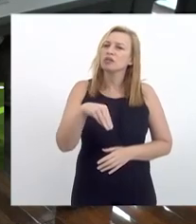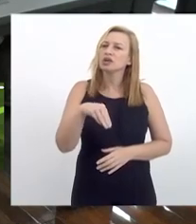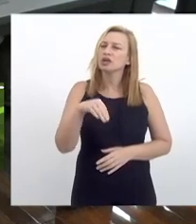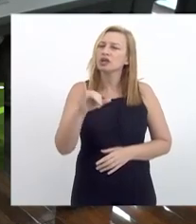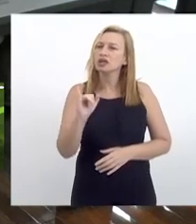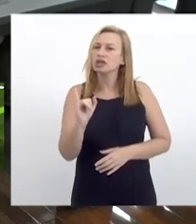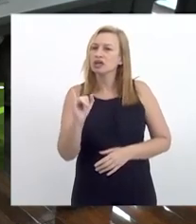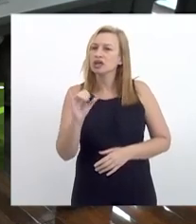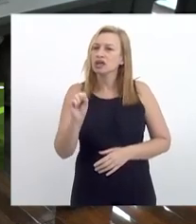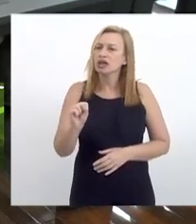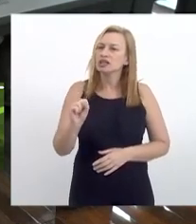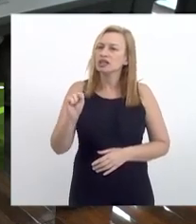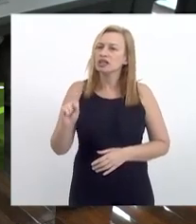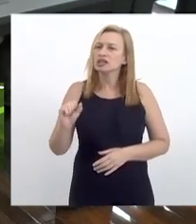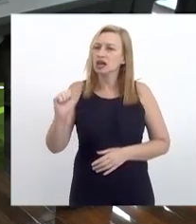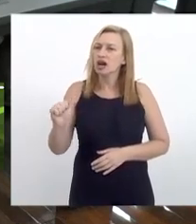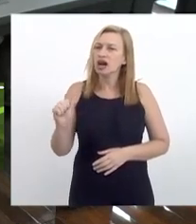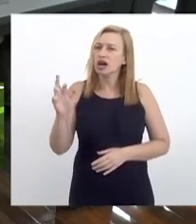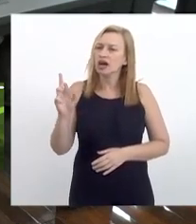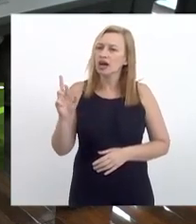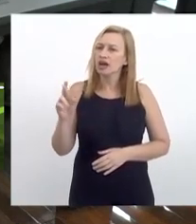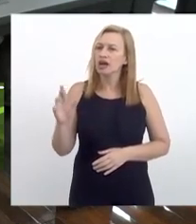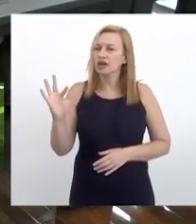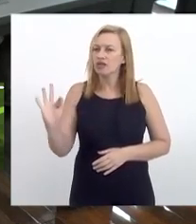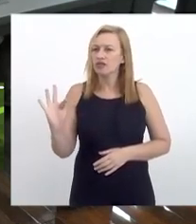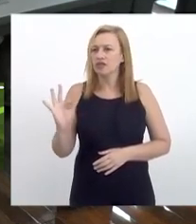CMI S.S.A.R.F